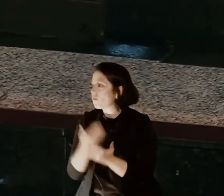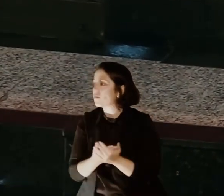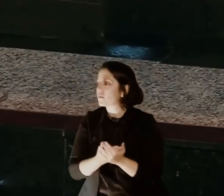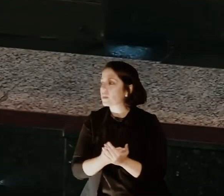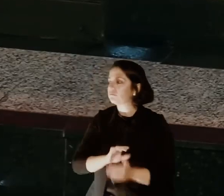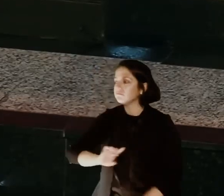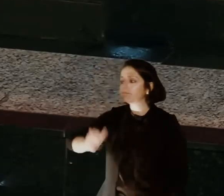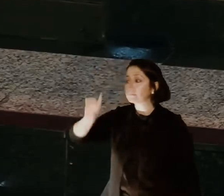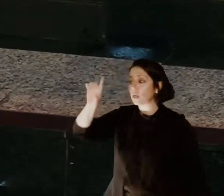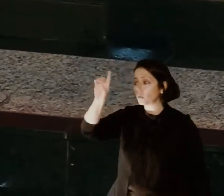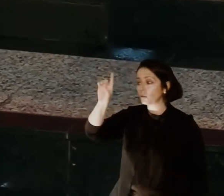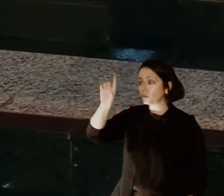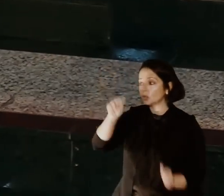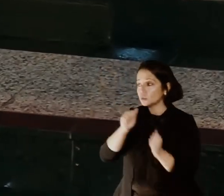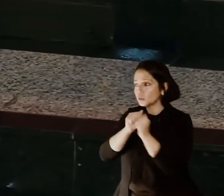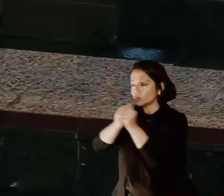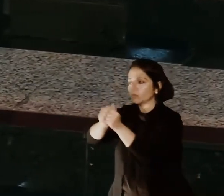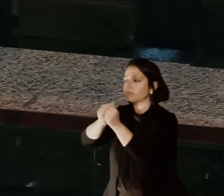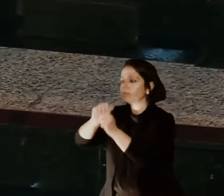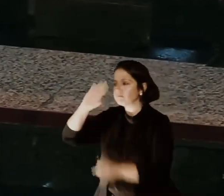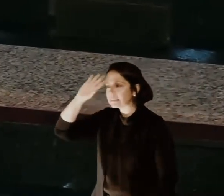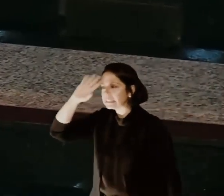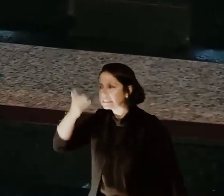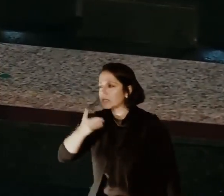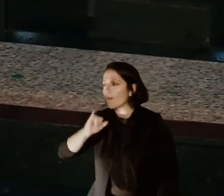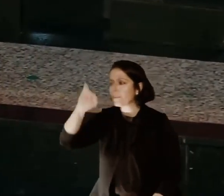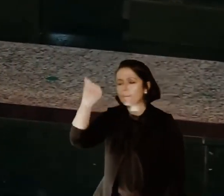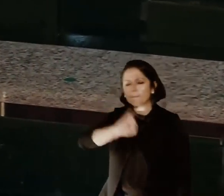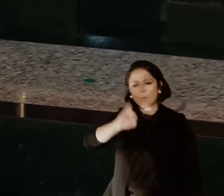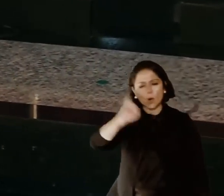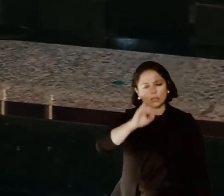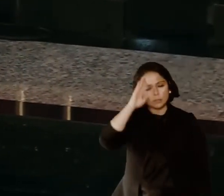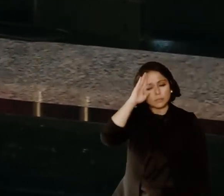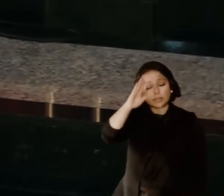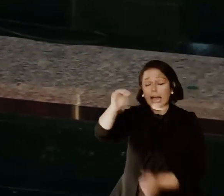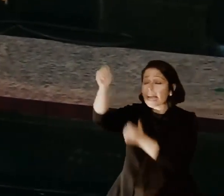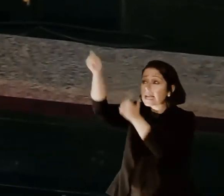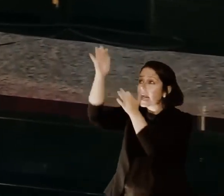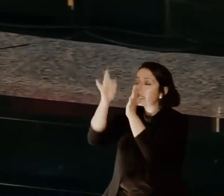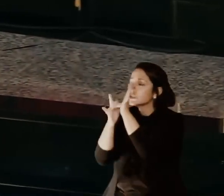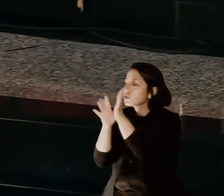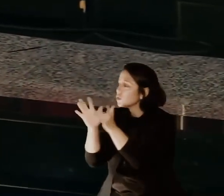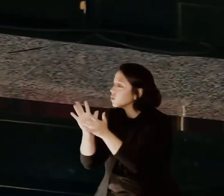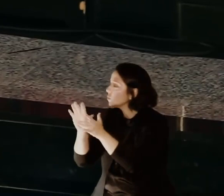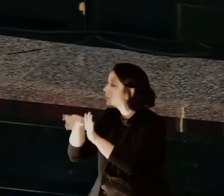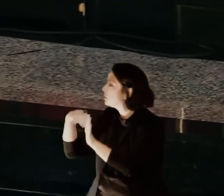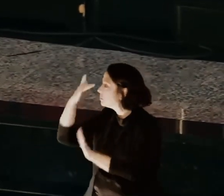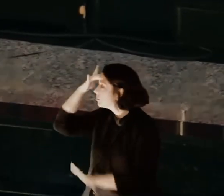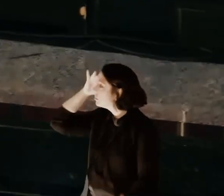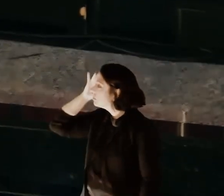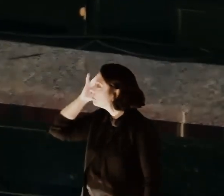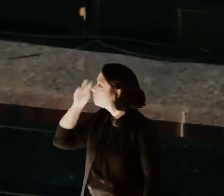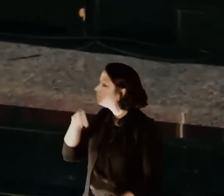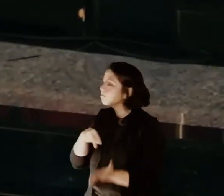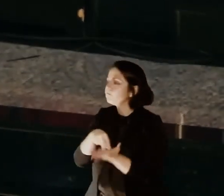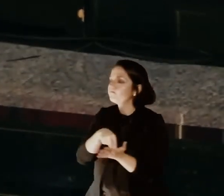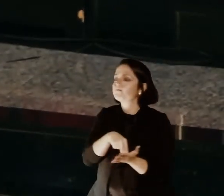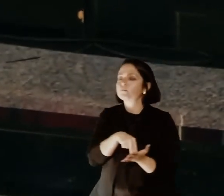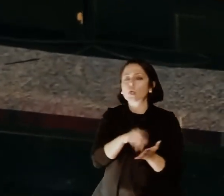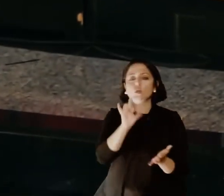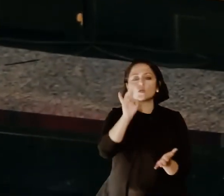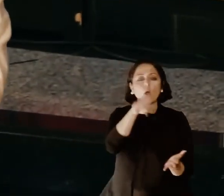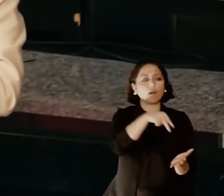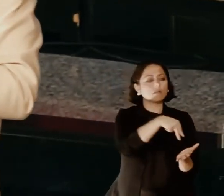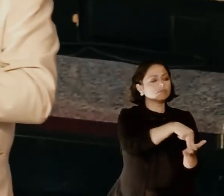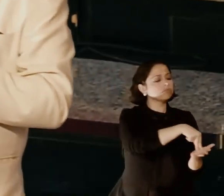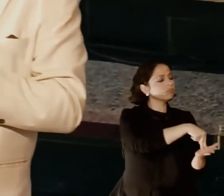de Deus, tomando uma decisão muito importante. A luz do Senhor quer reinar na sua vida hoje. Aqui na direita, basta que você fique de pé. Eu vou fazer uma